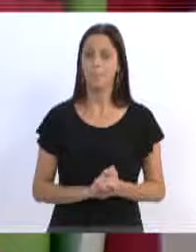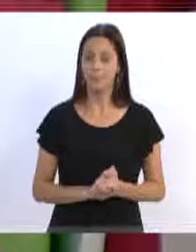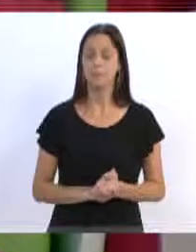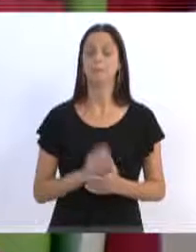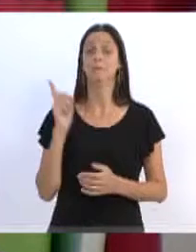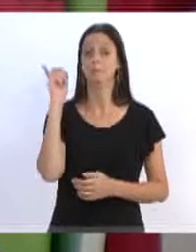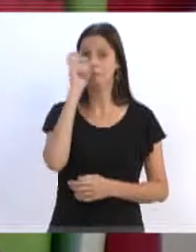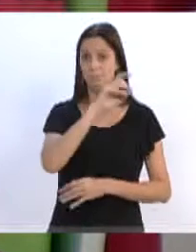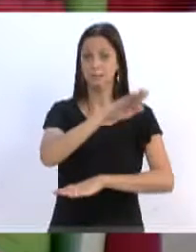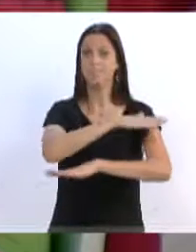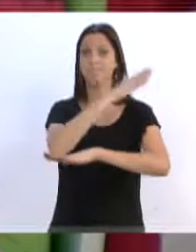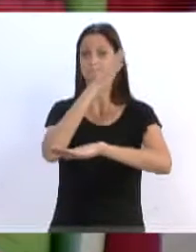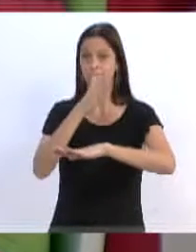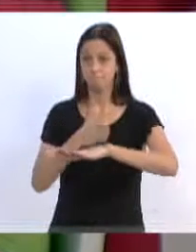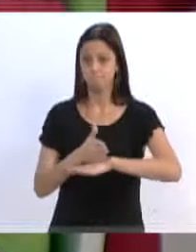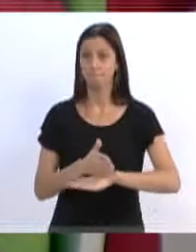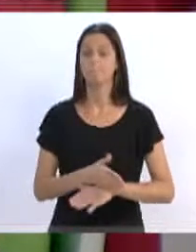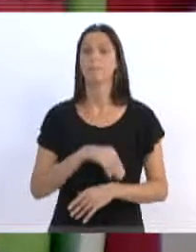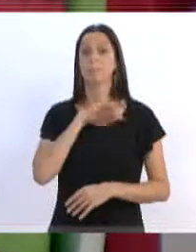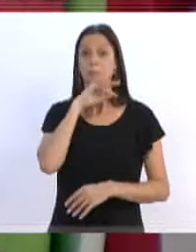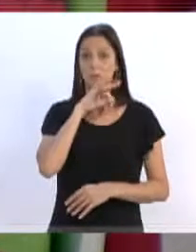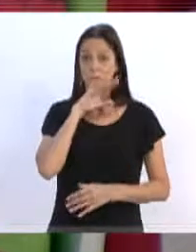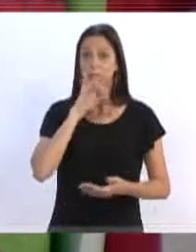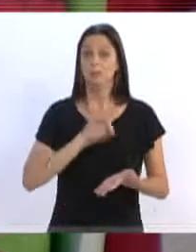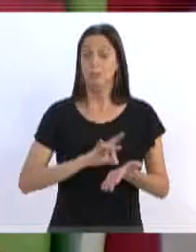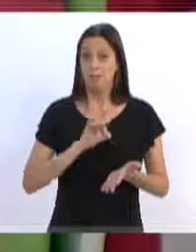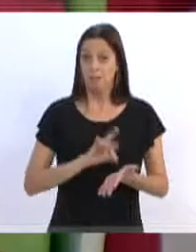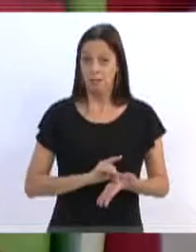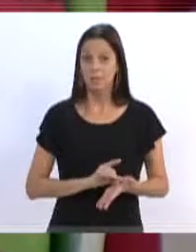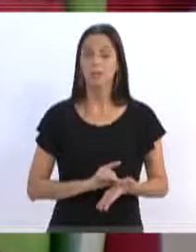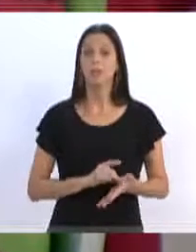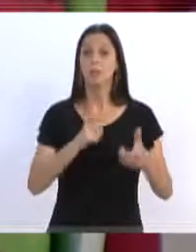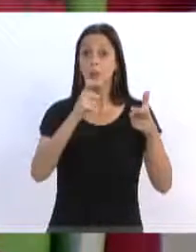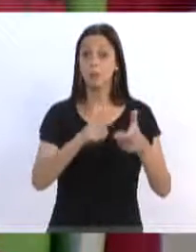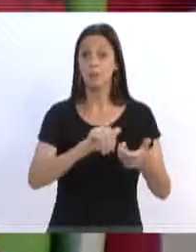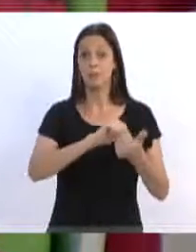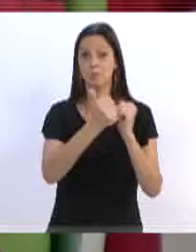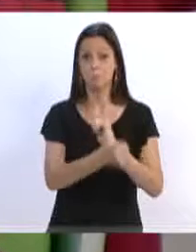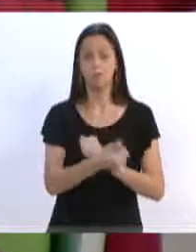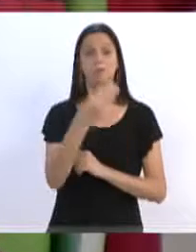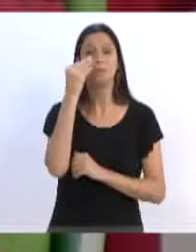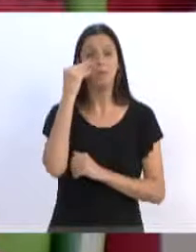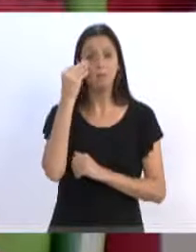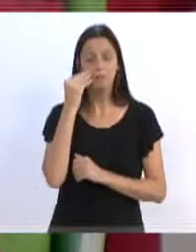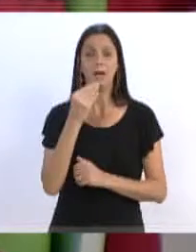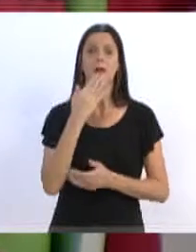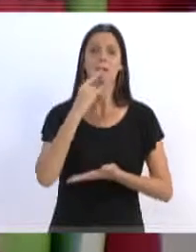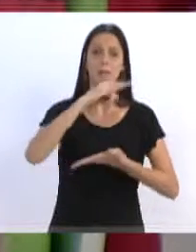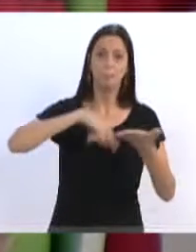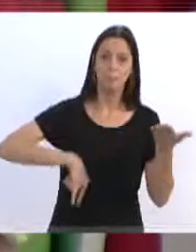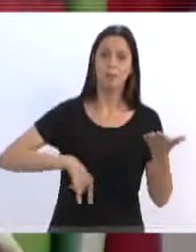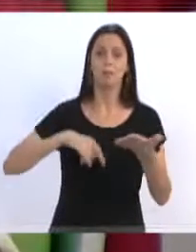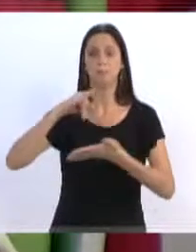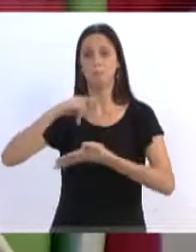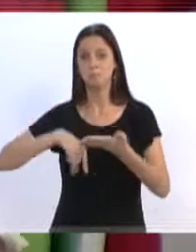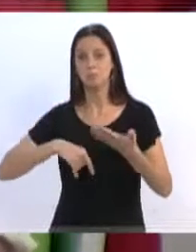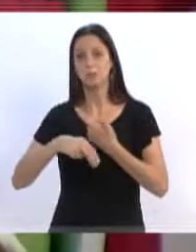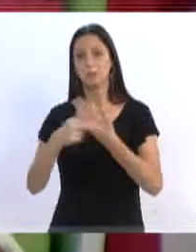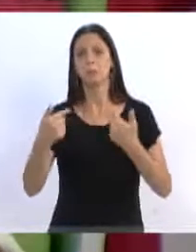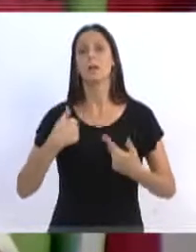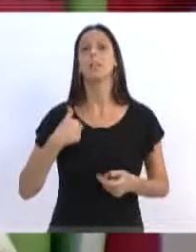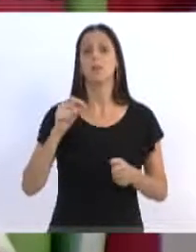basquete está precária precária a toda situação esportiva a tentar através de requerimento documentos aquilo que cabe a mim